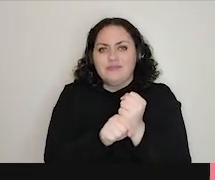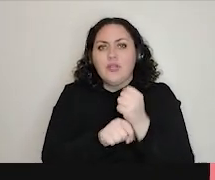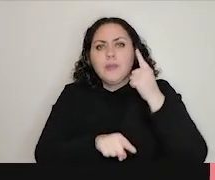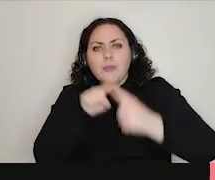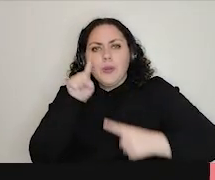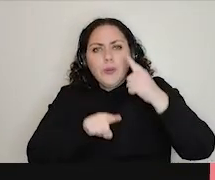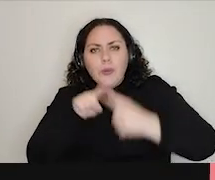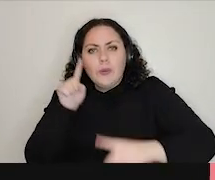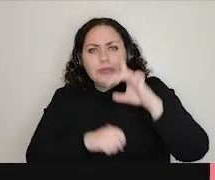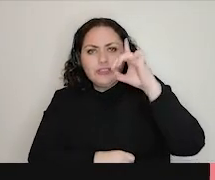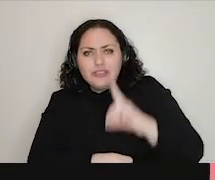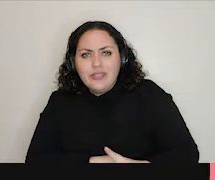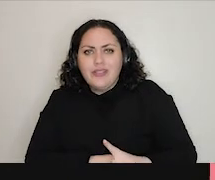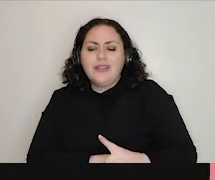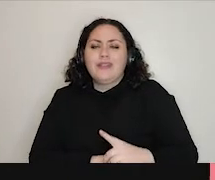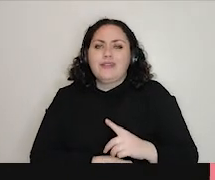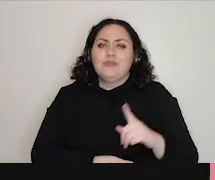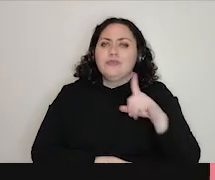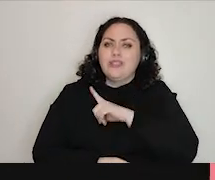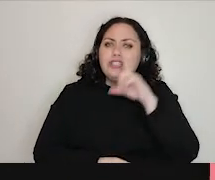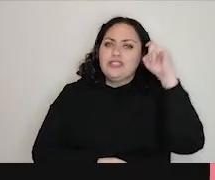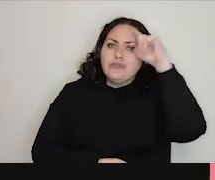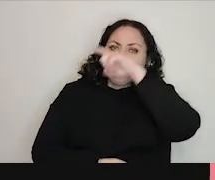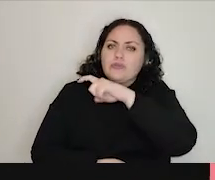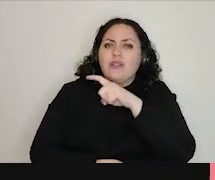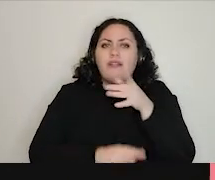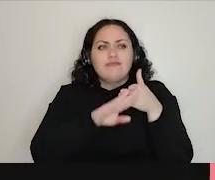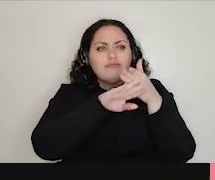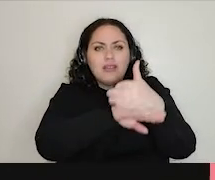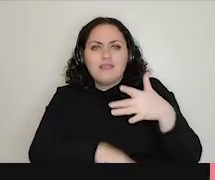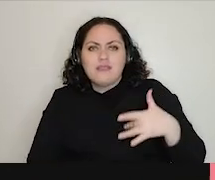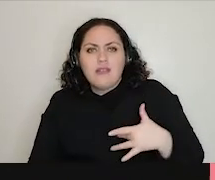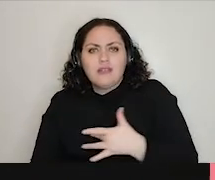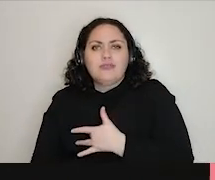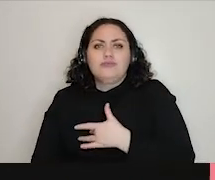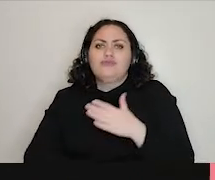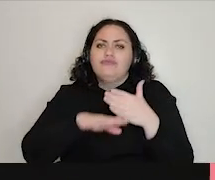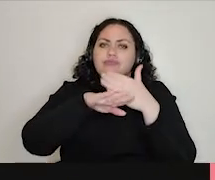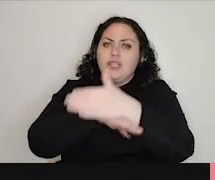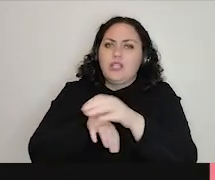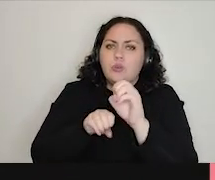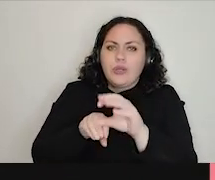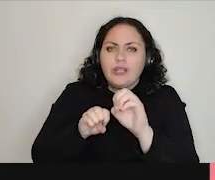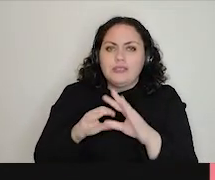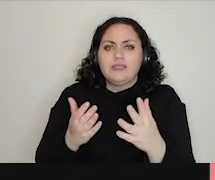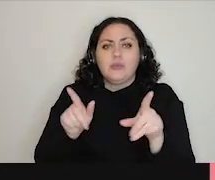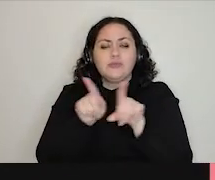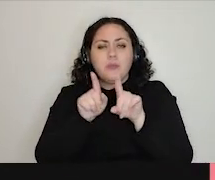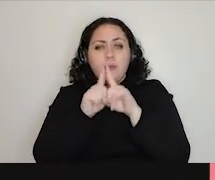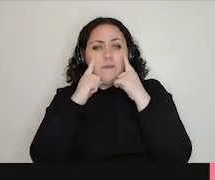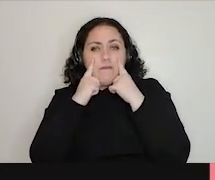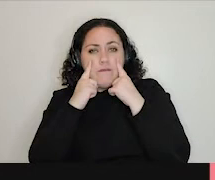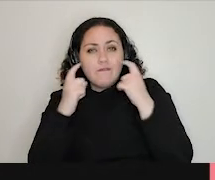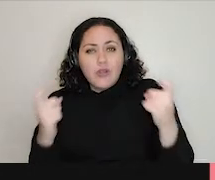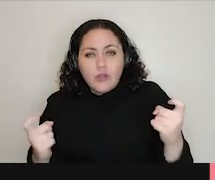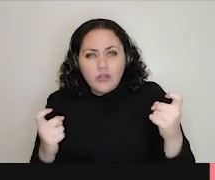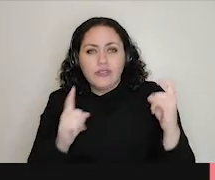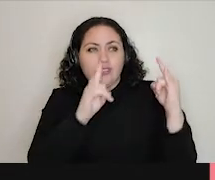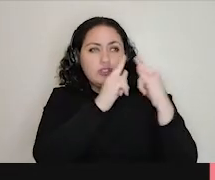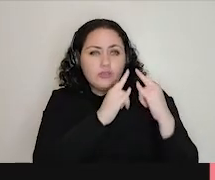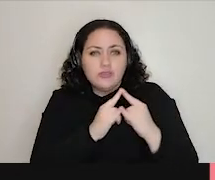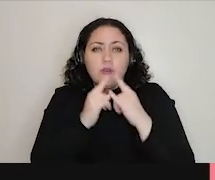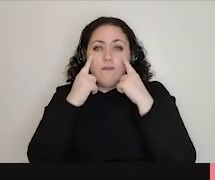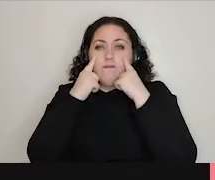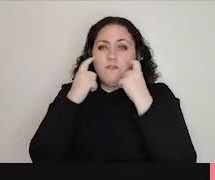direitos, dificuldades de acesso à saúde, à educação, a violências institucionais, violências